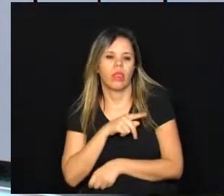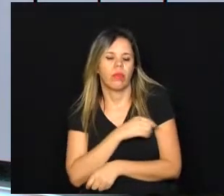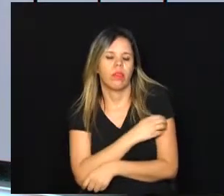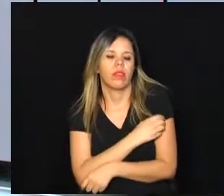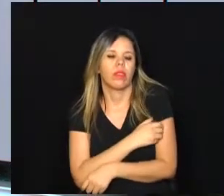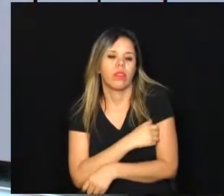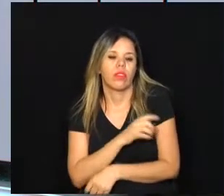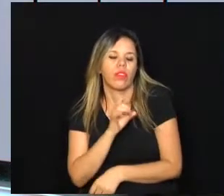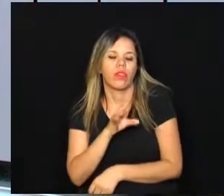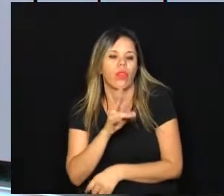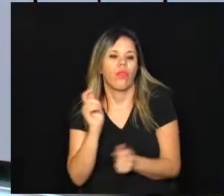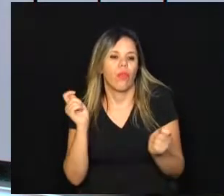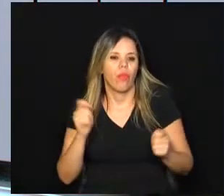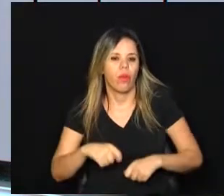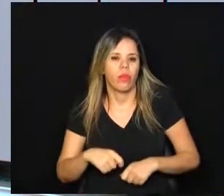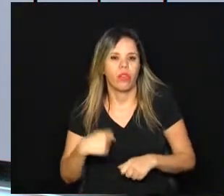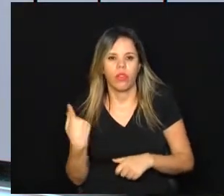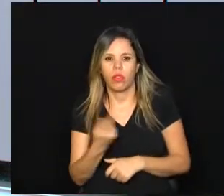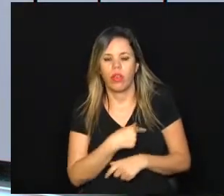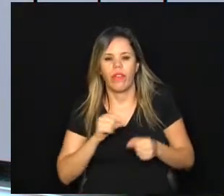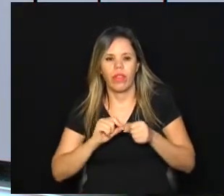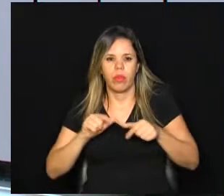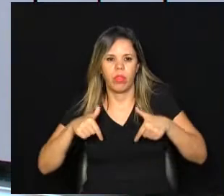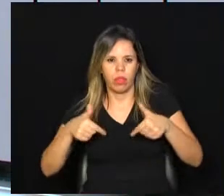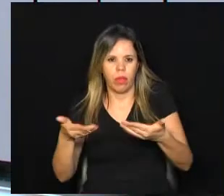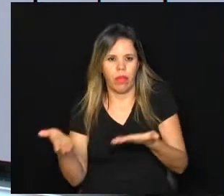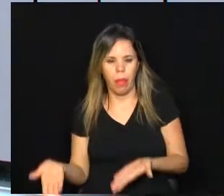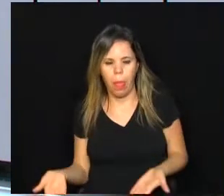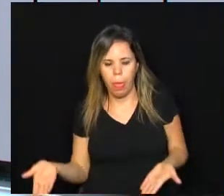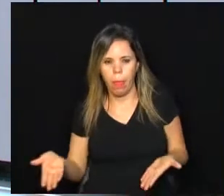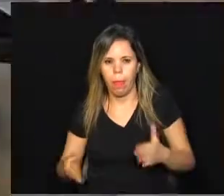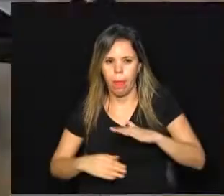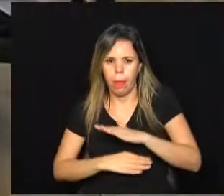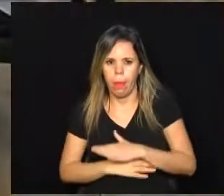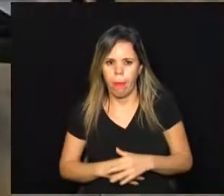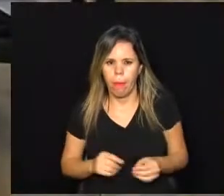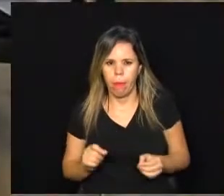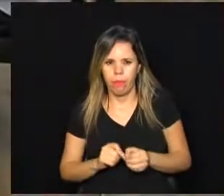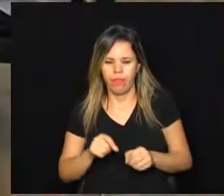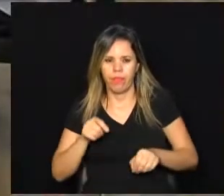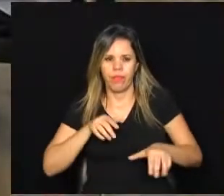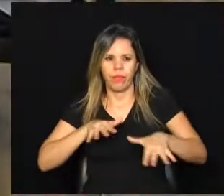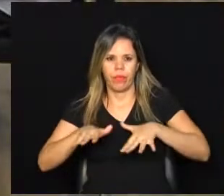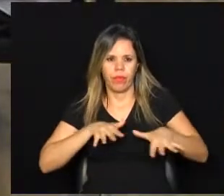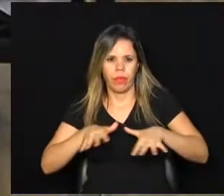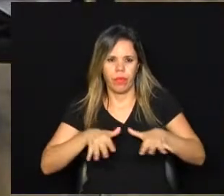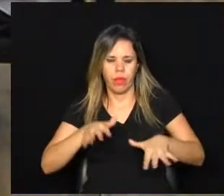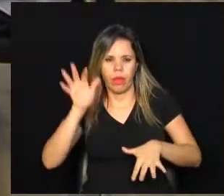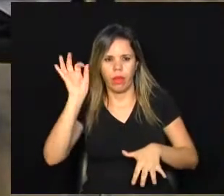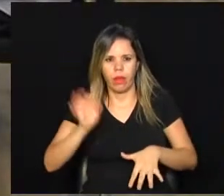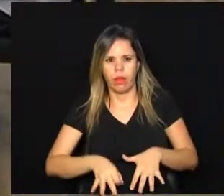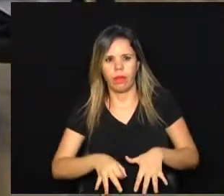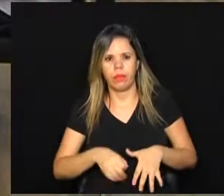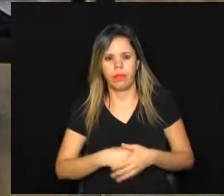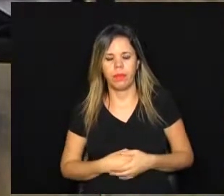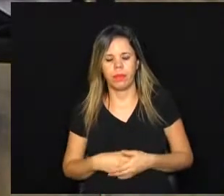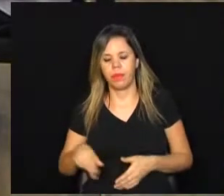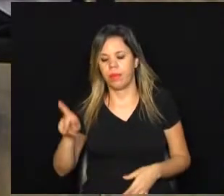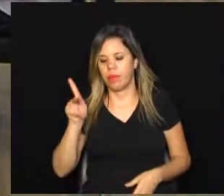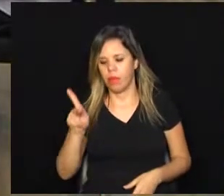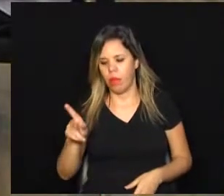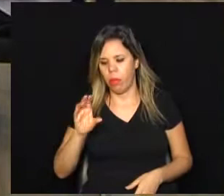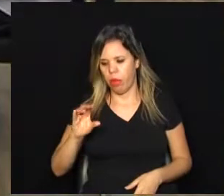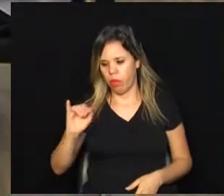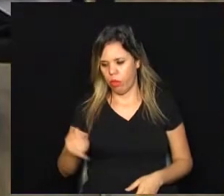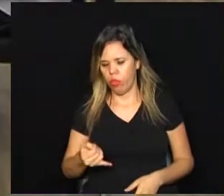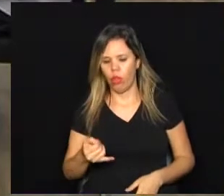possível, inclusive, por causa de uma ação que nós fizemos aqui. Você lembra, Chicão? Nós fizemos um movimento, com certeza, o PCJ em